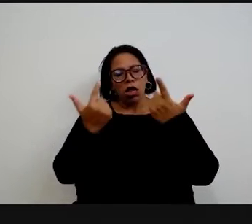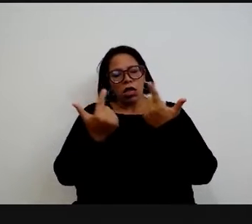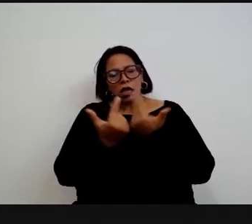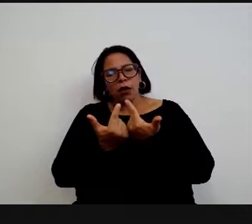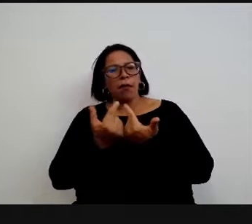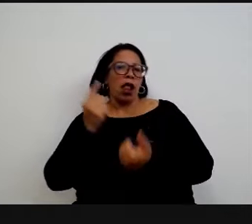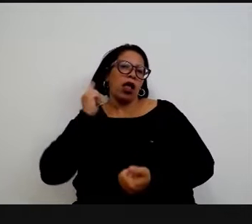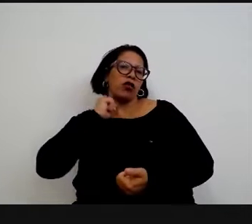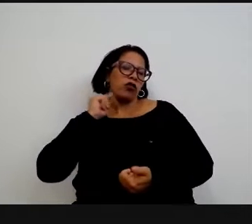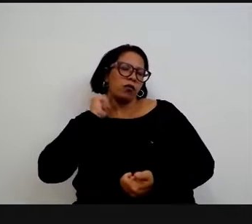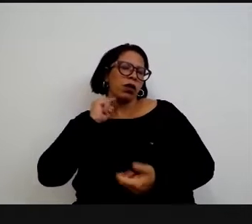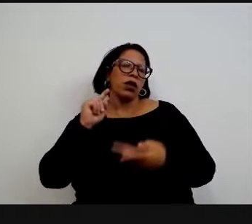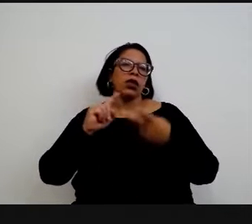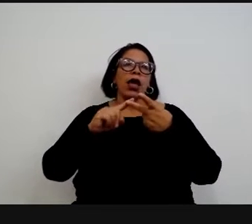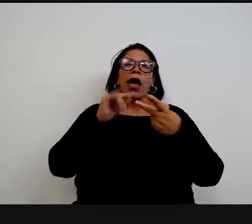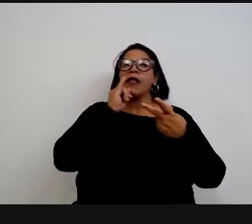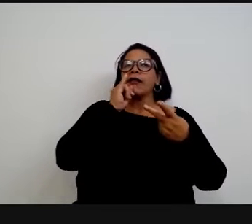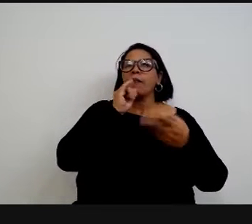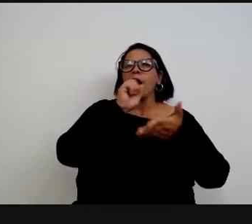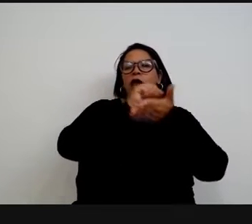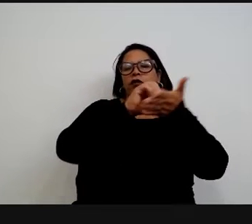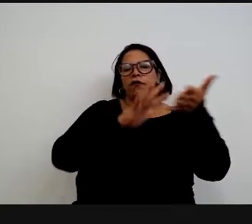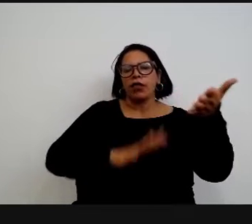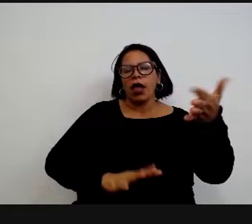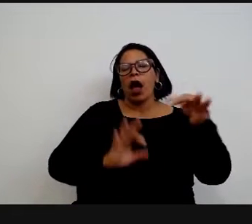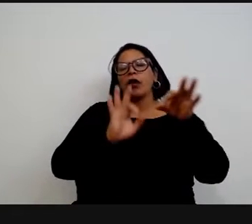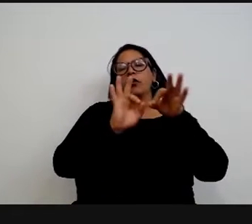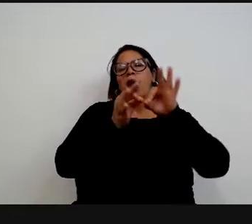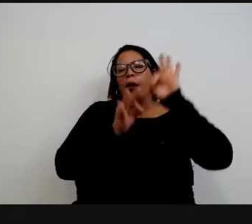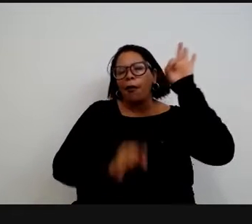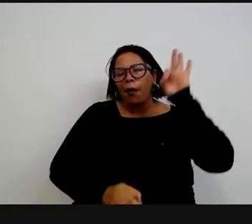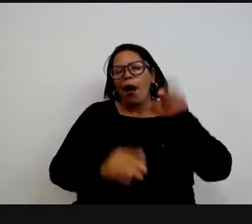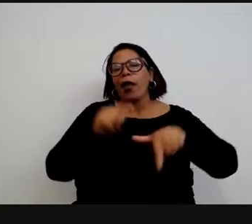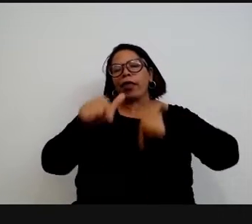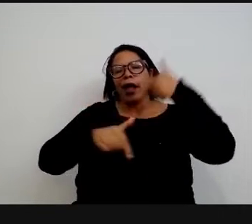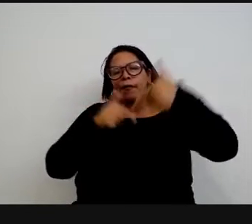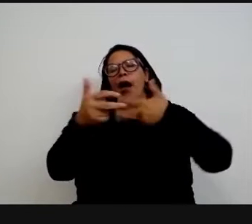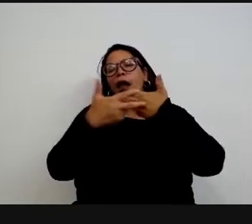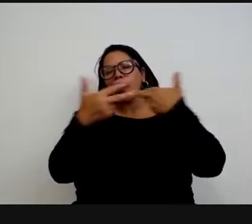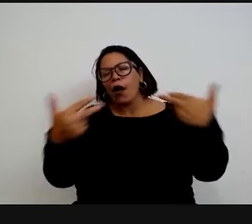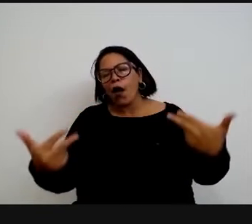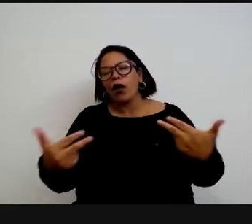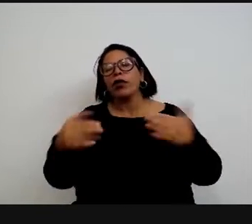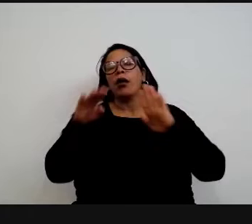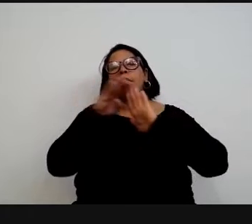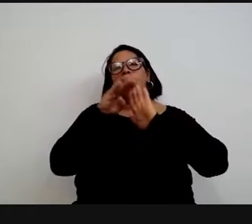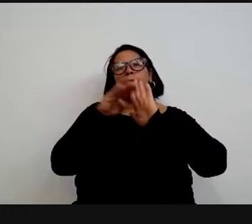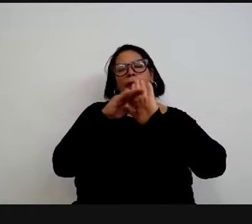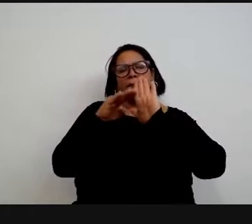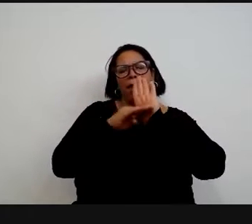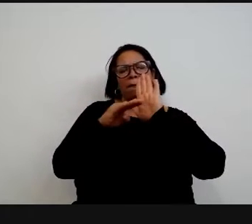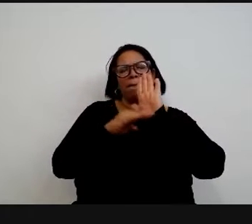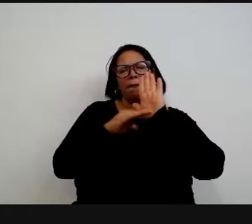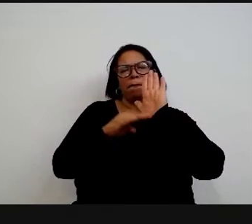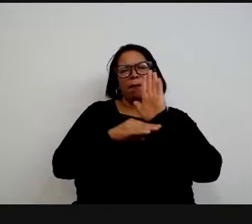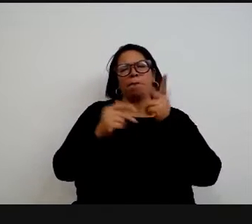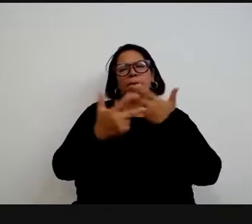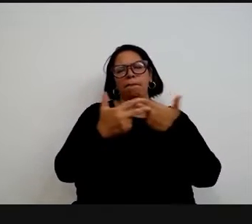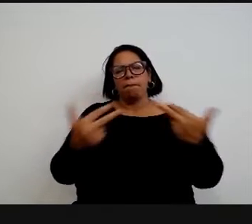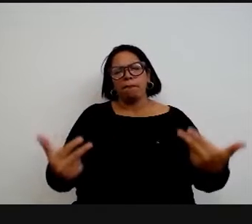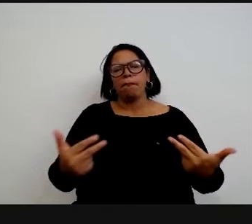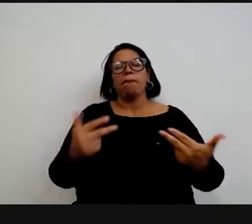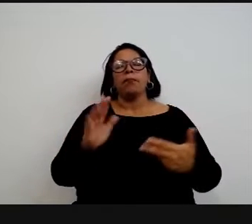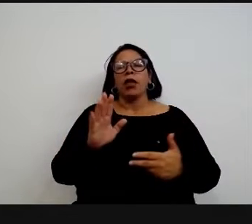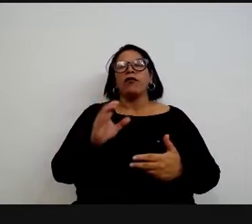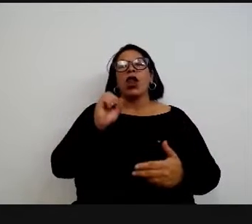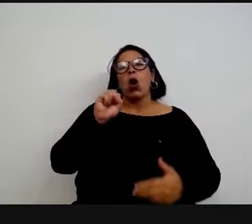pegar o nosso rol de atividades que a gente desempenha, os programas que a gente desempenha, eu posso dizer que a grande maioria,